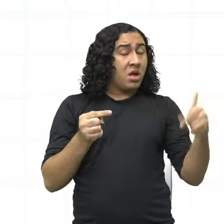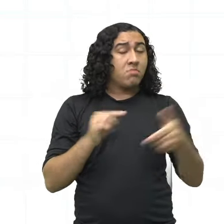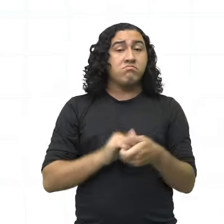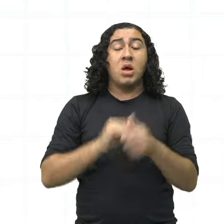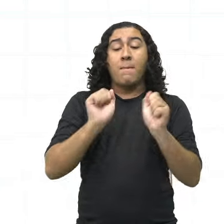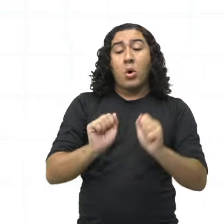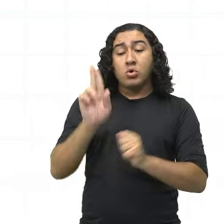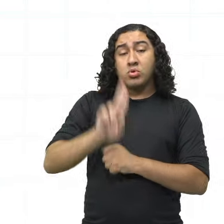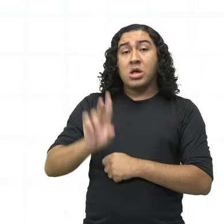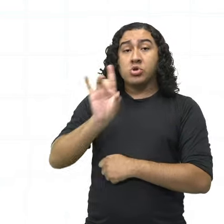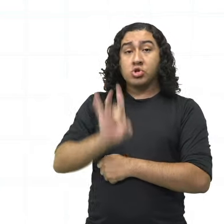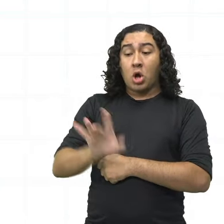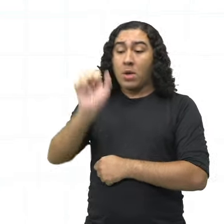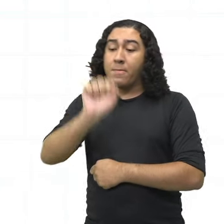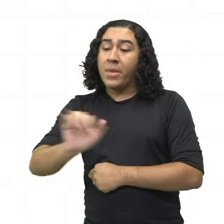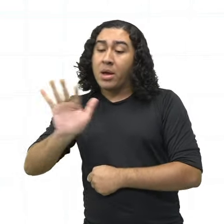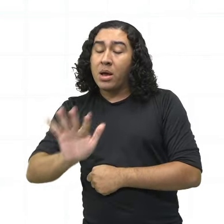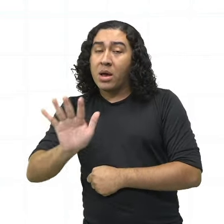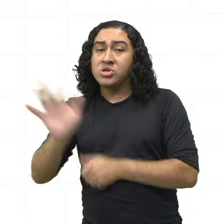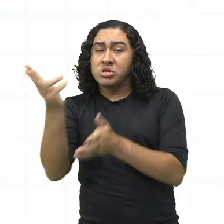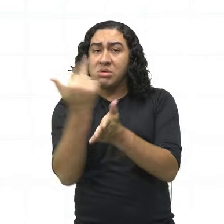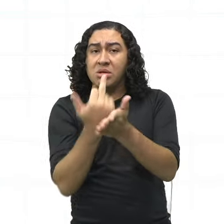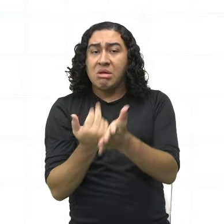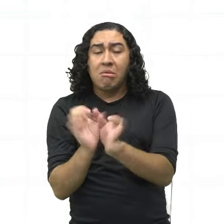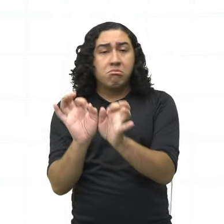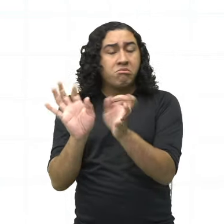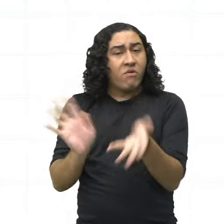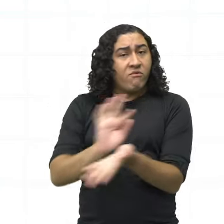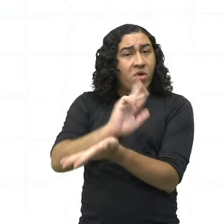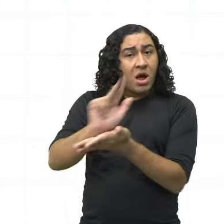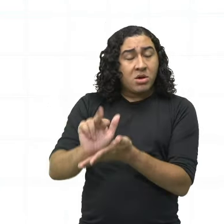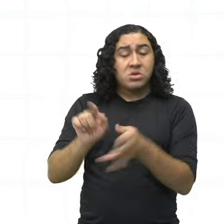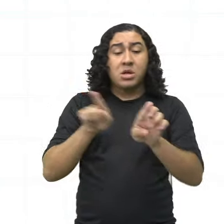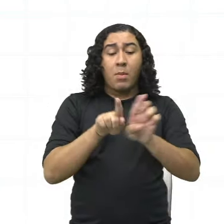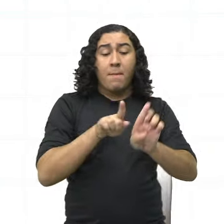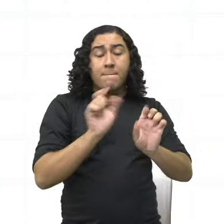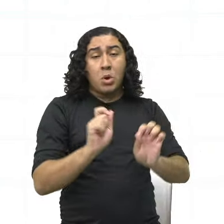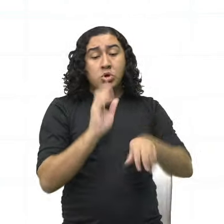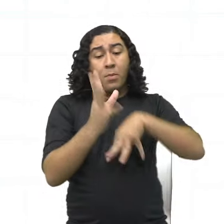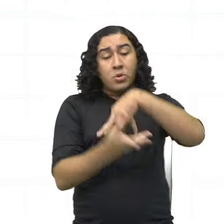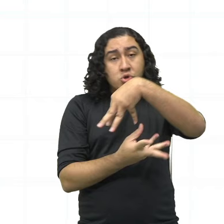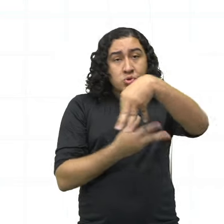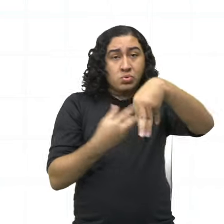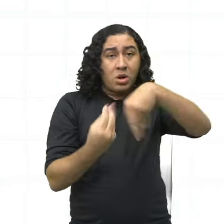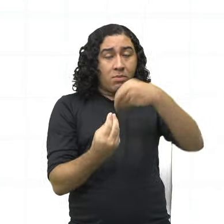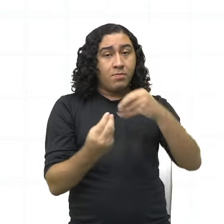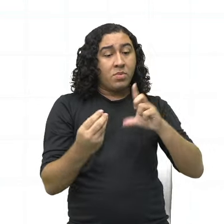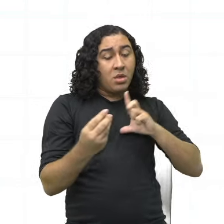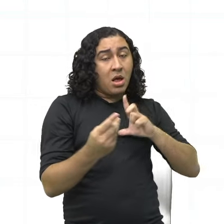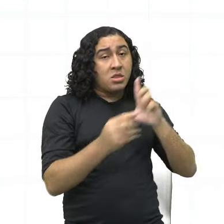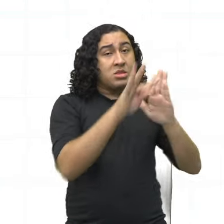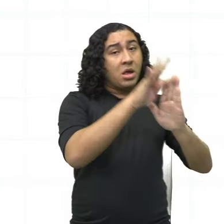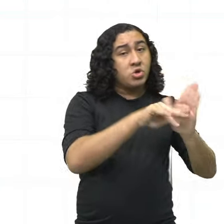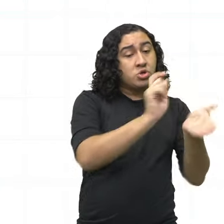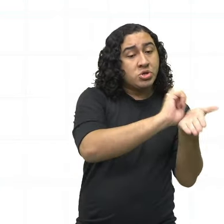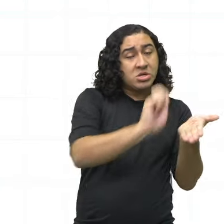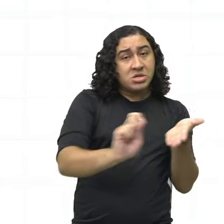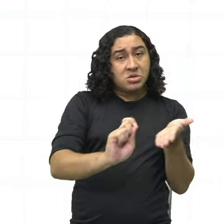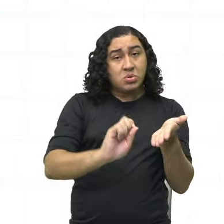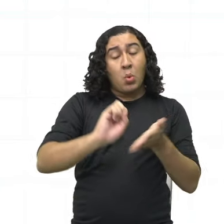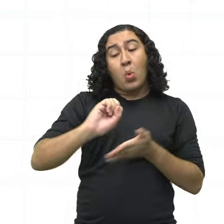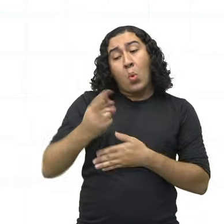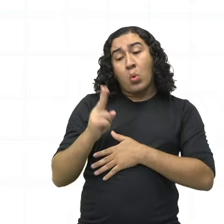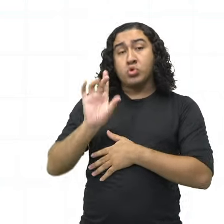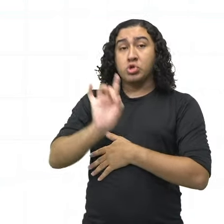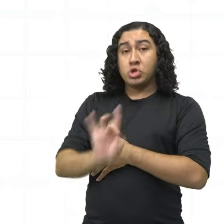a linguagem não verbal, como também misturar, né, a linguagem verbal com a linguagem não verbal, tá